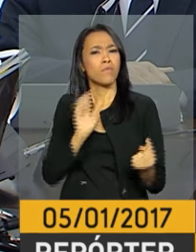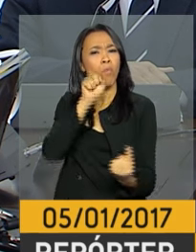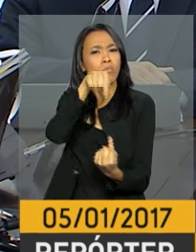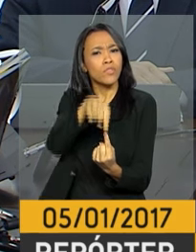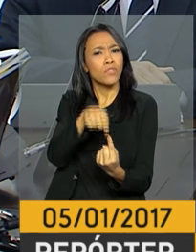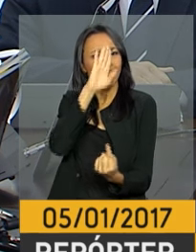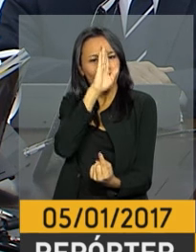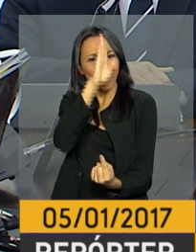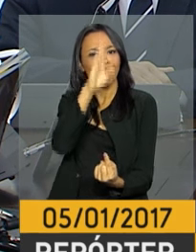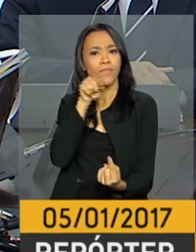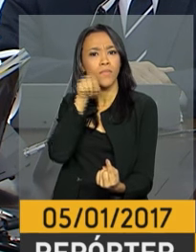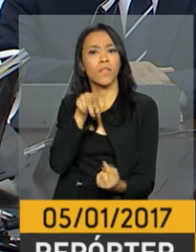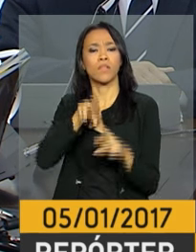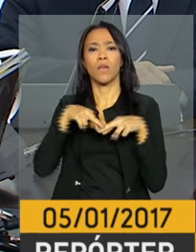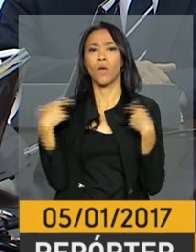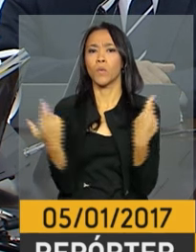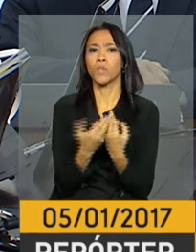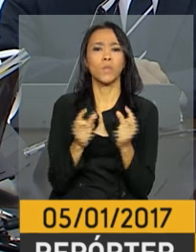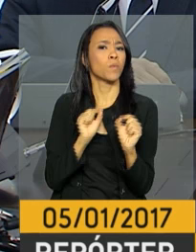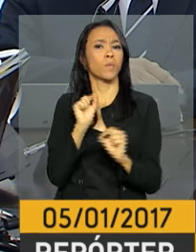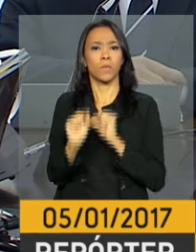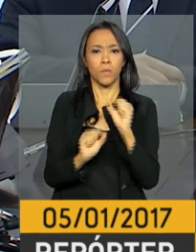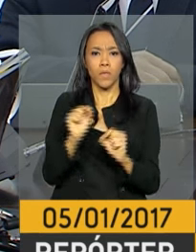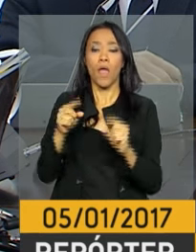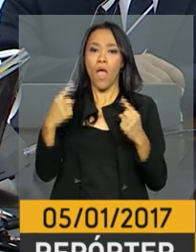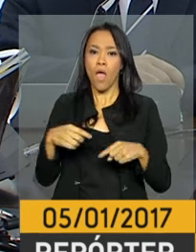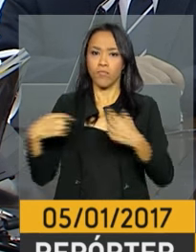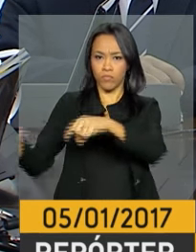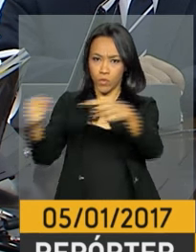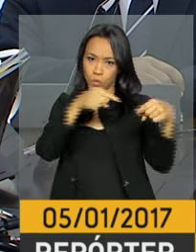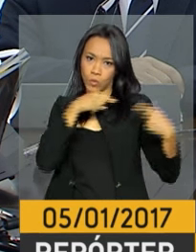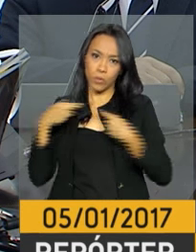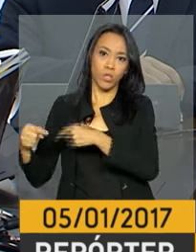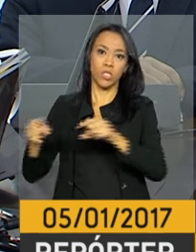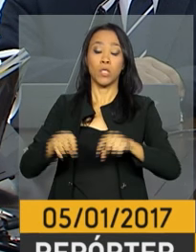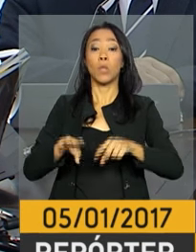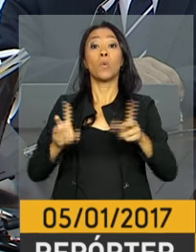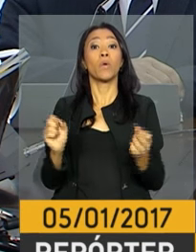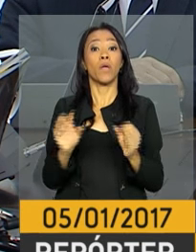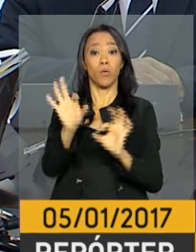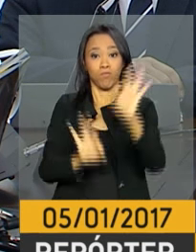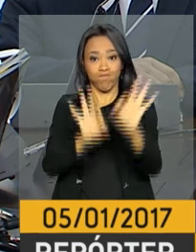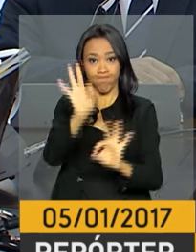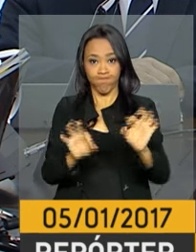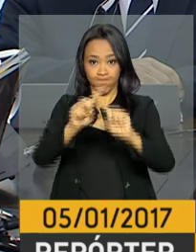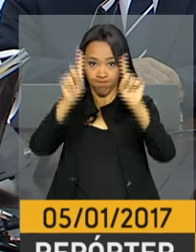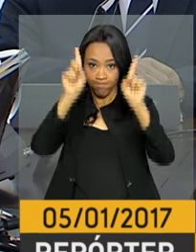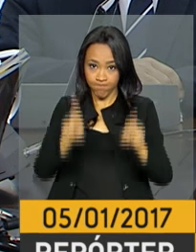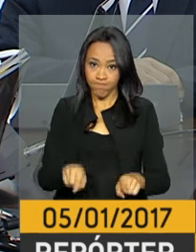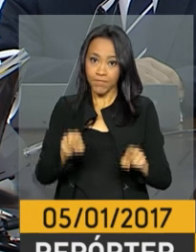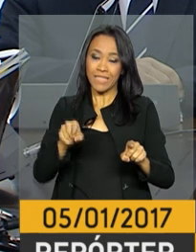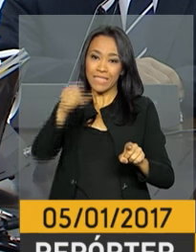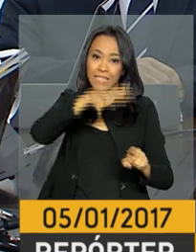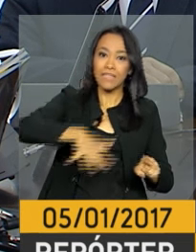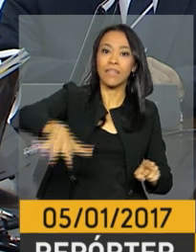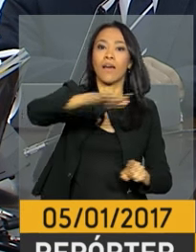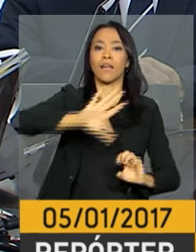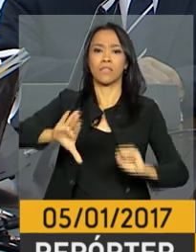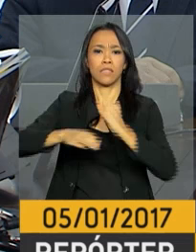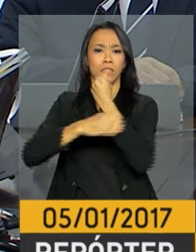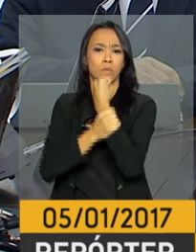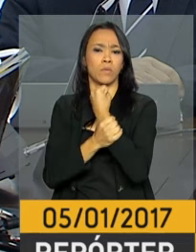é discutirmos um plano nacional de segurança que vem sendo gestado há muito tempo